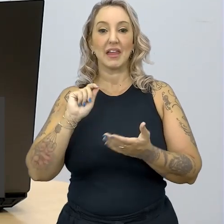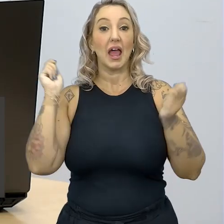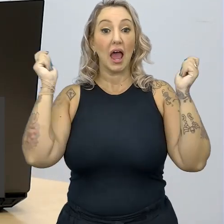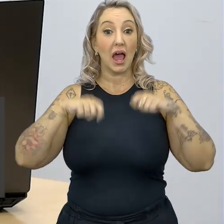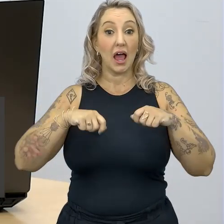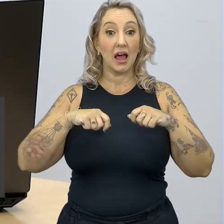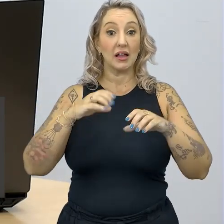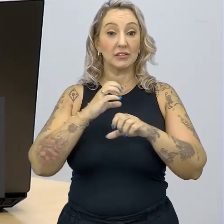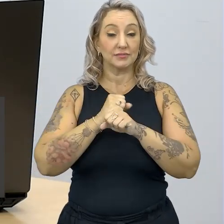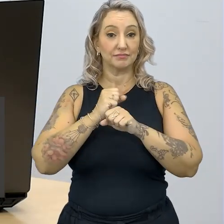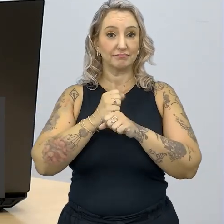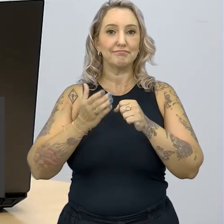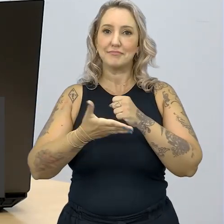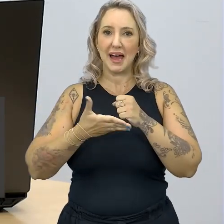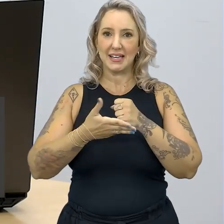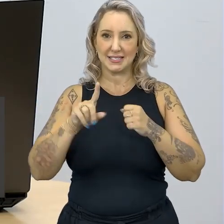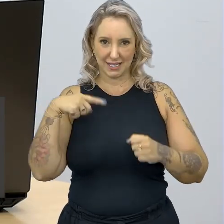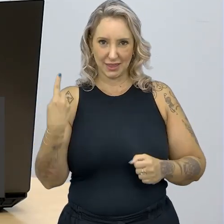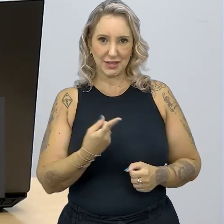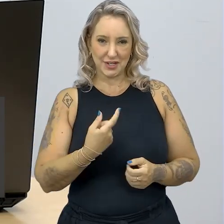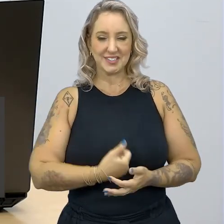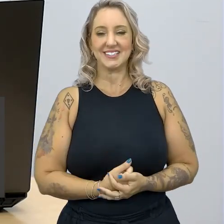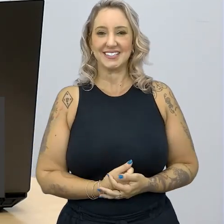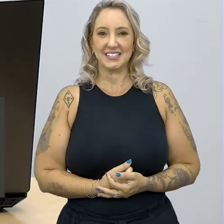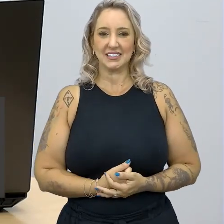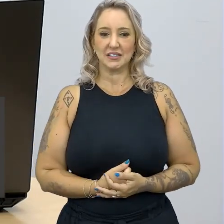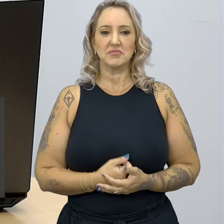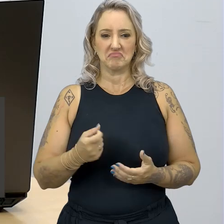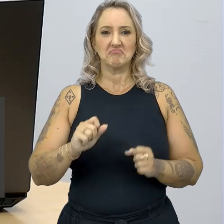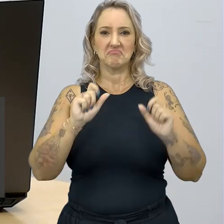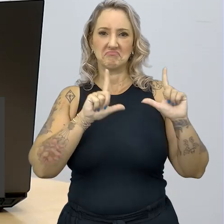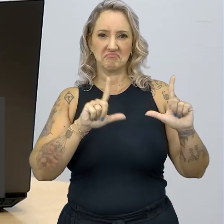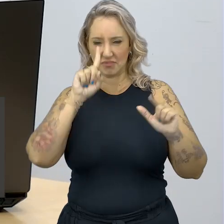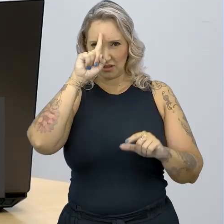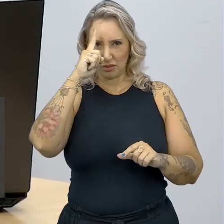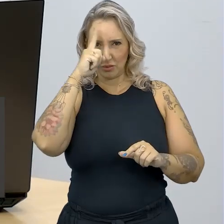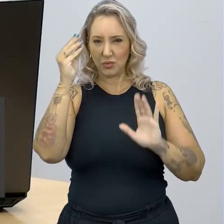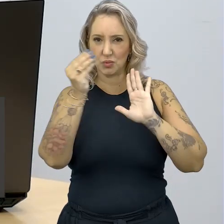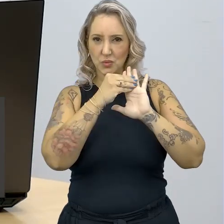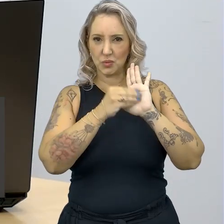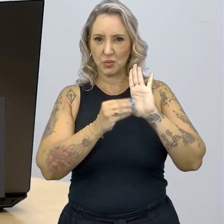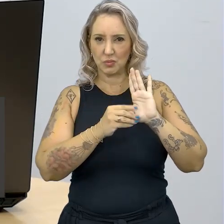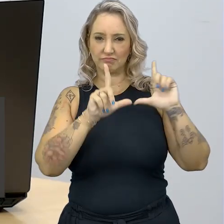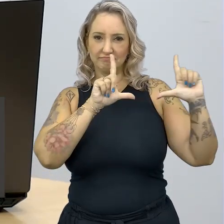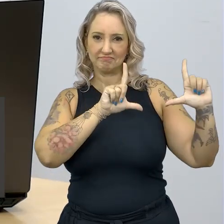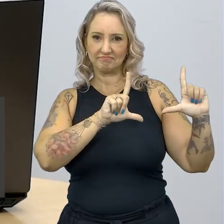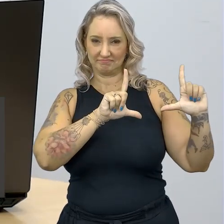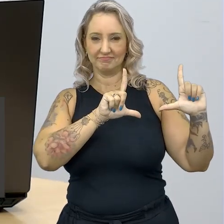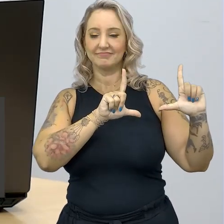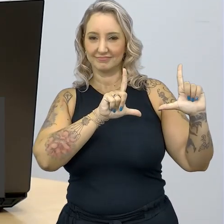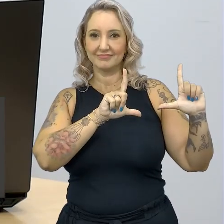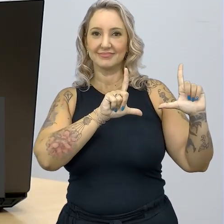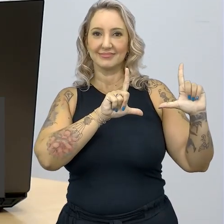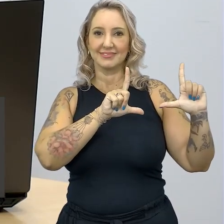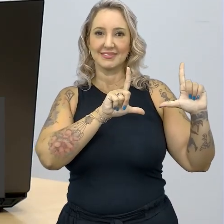da formação geral básica nossa, né? Uhum. E aí a gente pode deixar os questionamentos mesmo na tela?